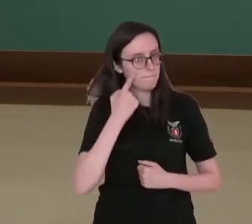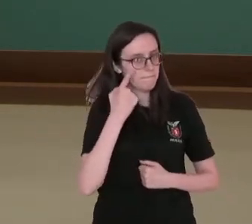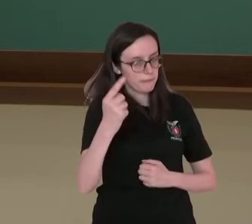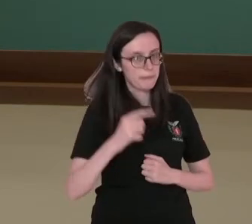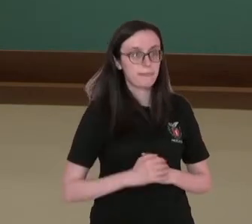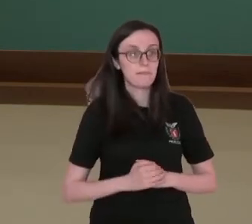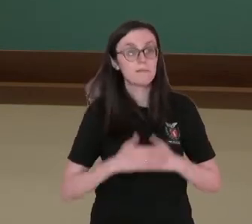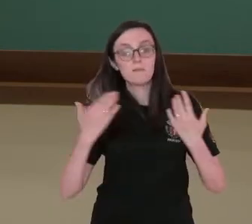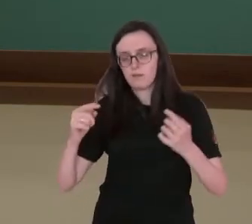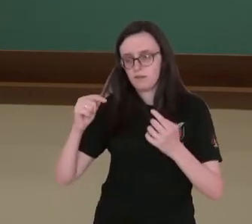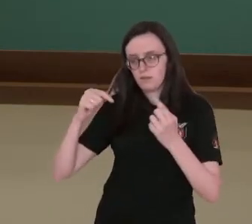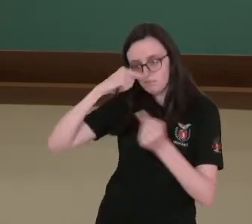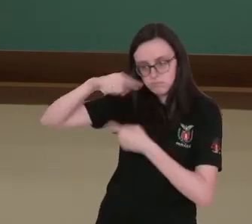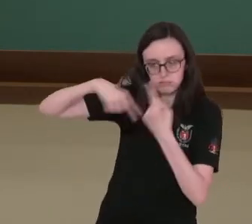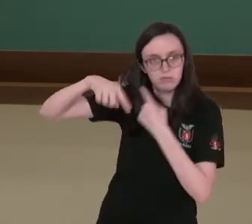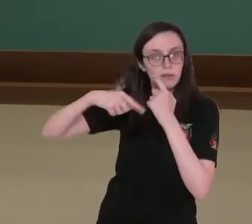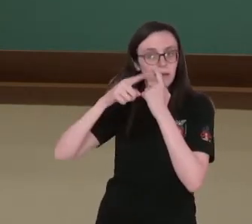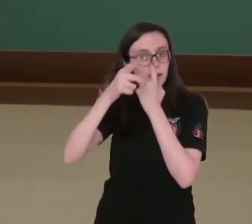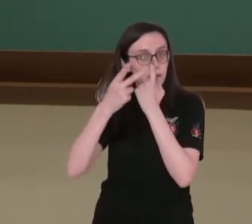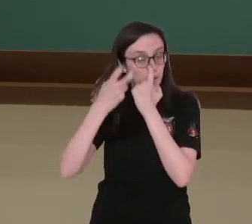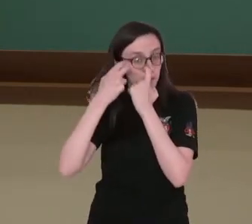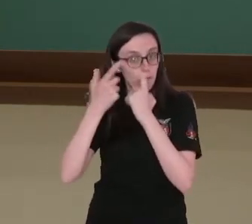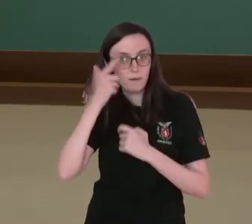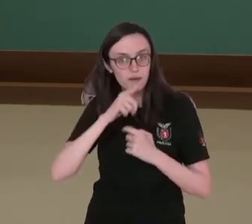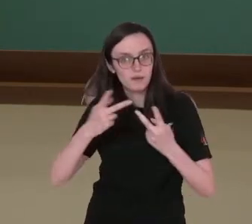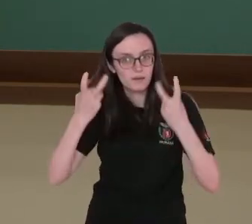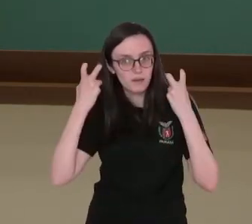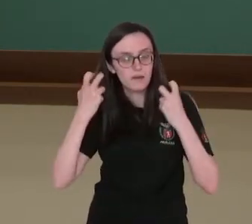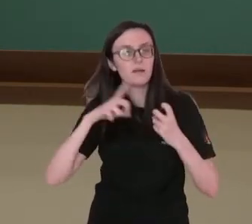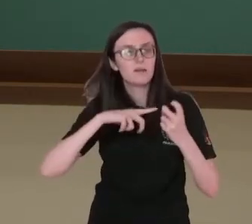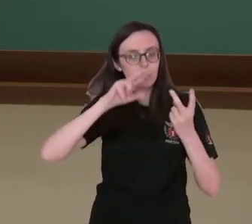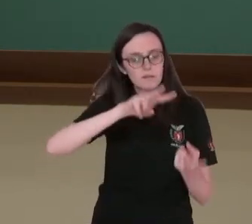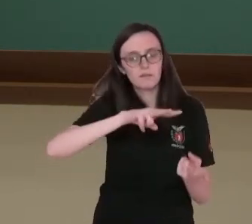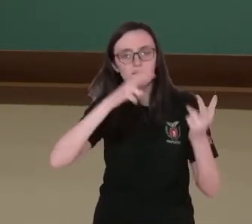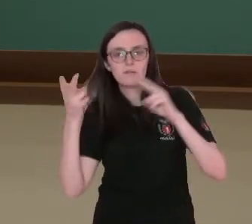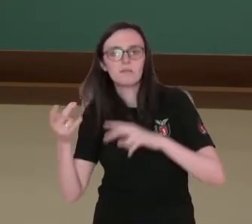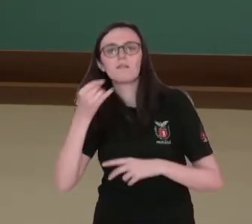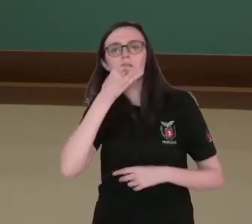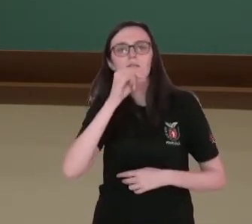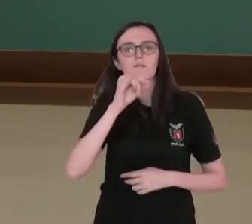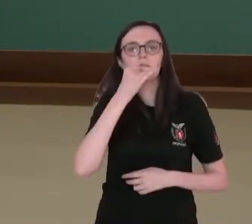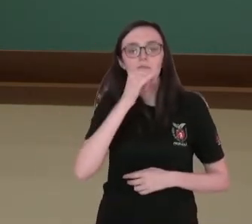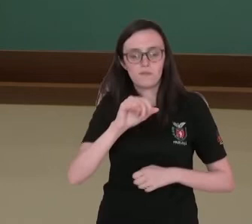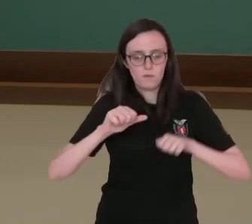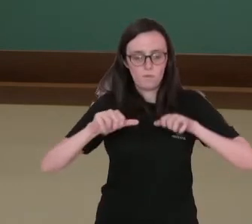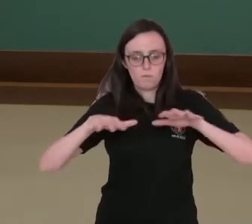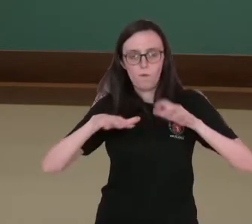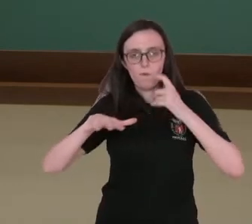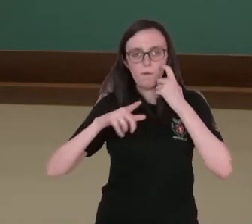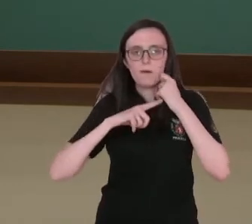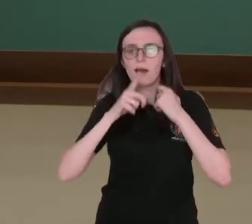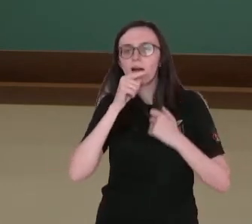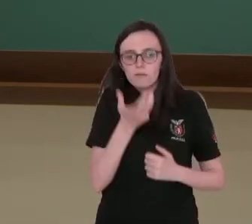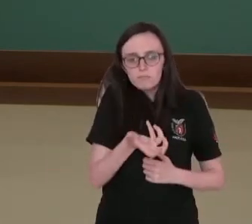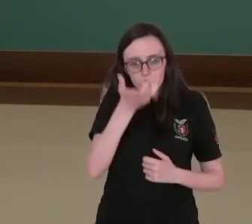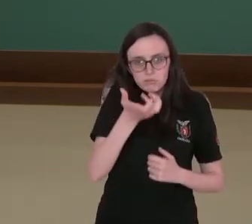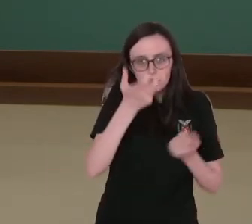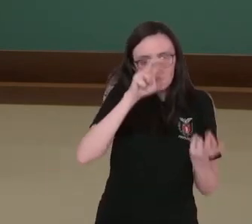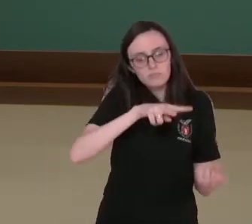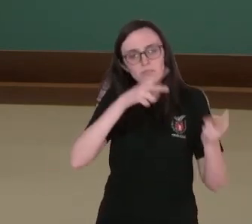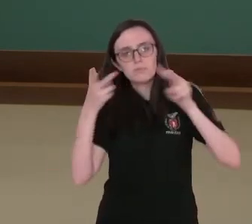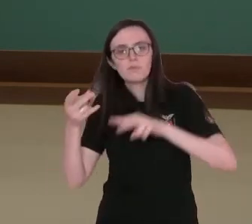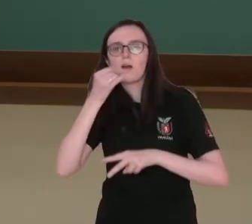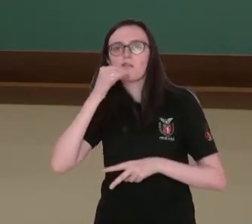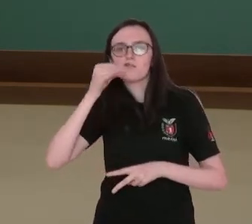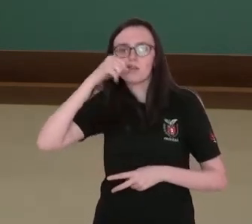ao girar essa turbina, veja, você está convertendo a energia do movimento do vapor da água em